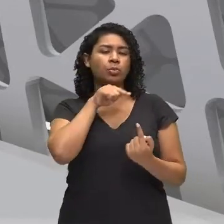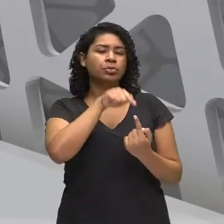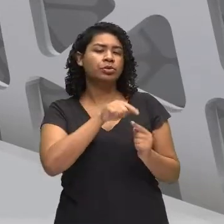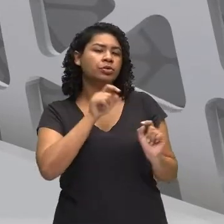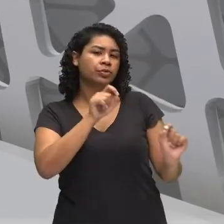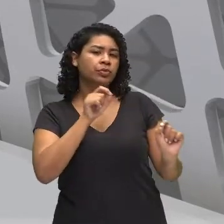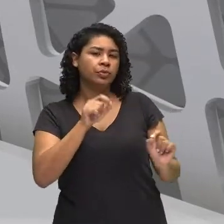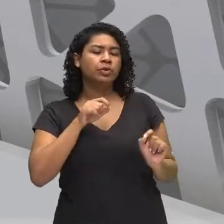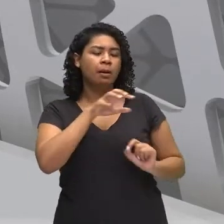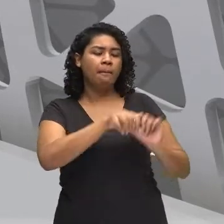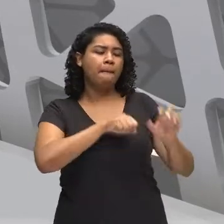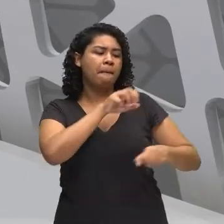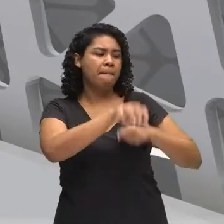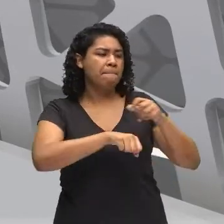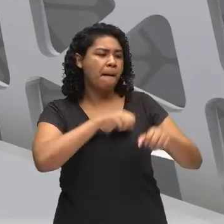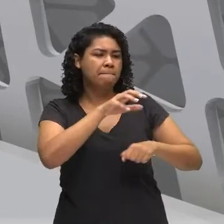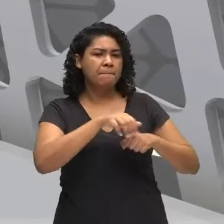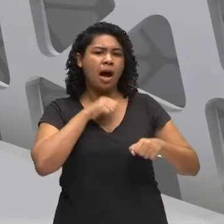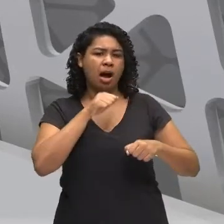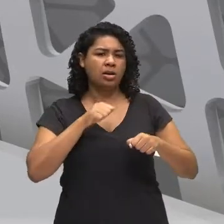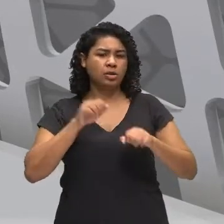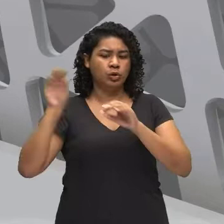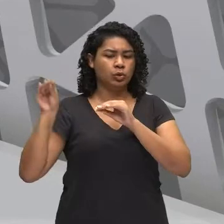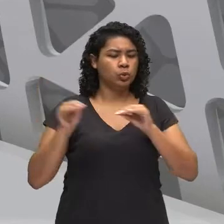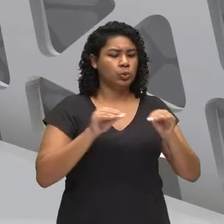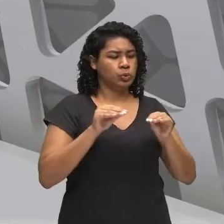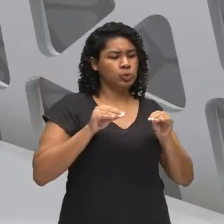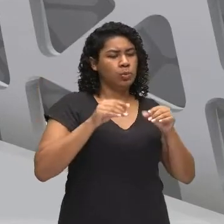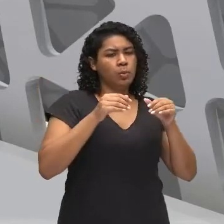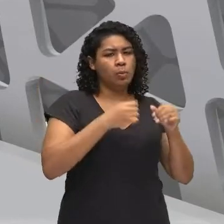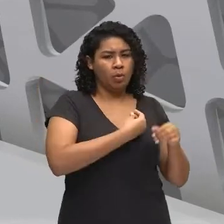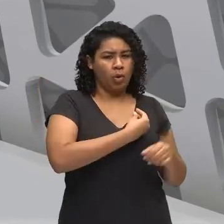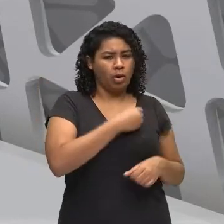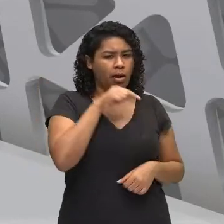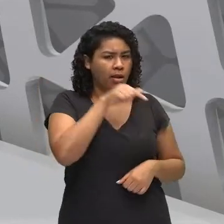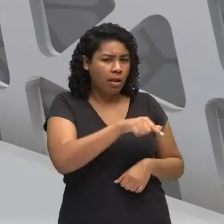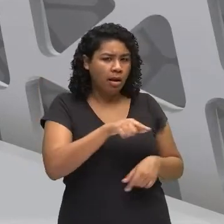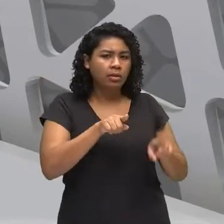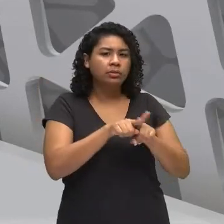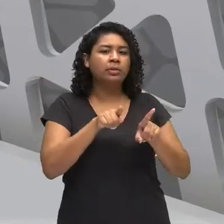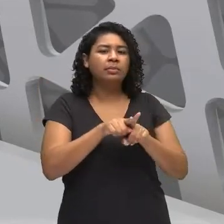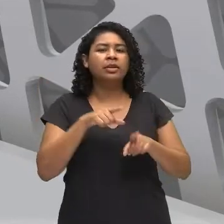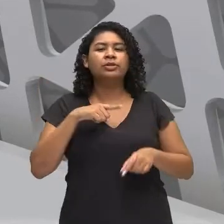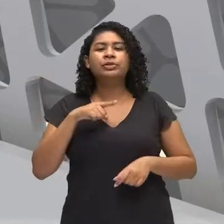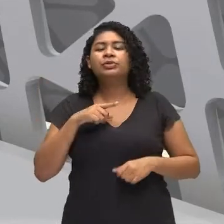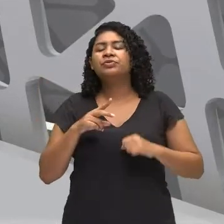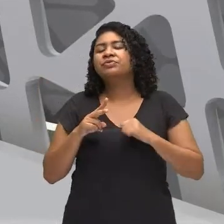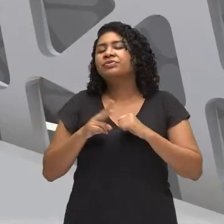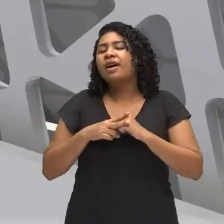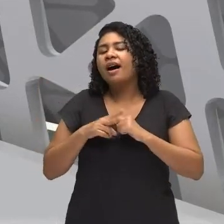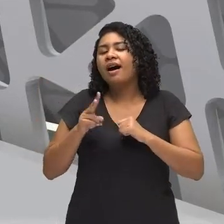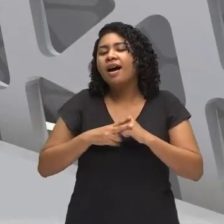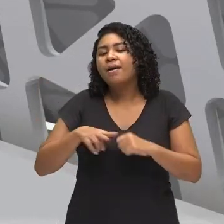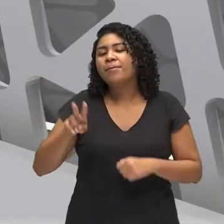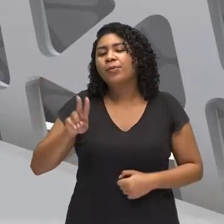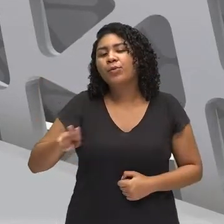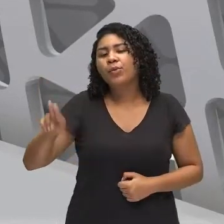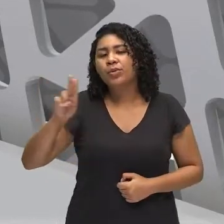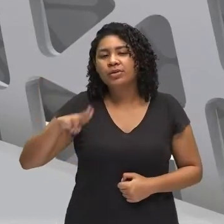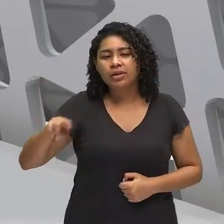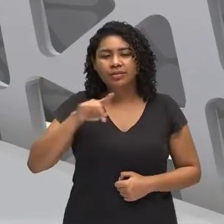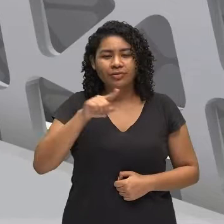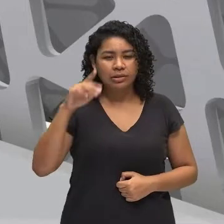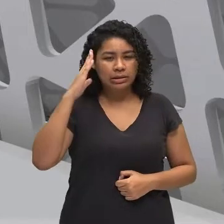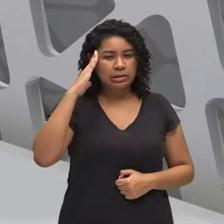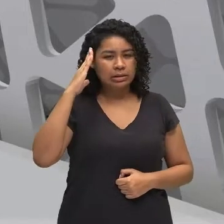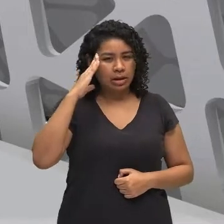ocupar, conquistar e também acompanhado daquele verbozinho ali que a gente sabe que tem uma carga